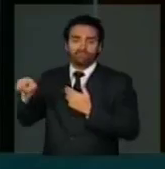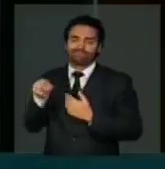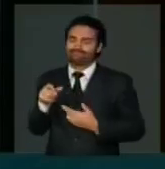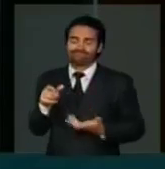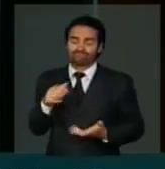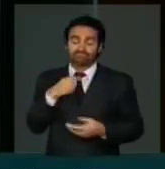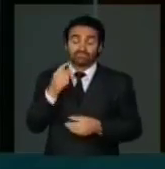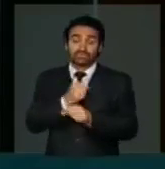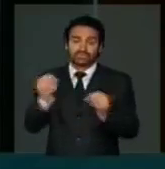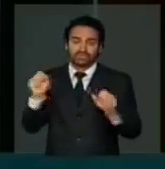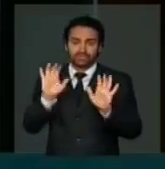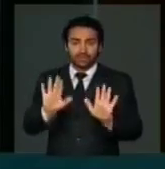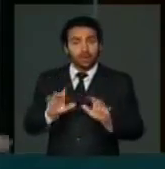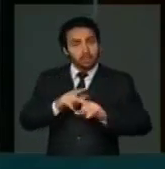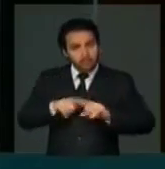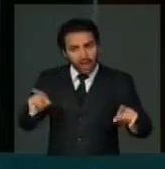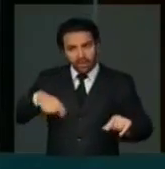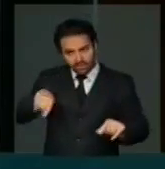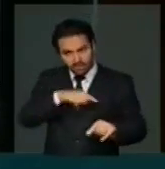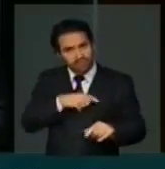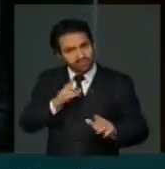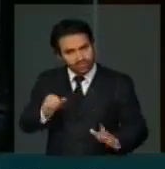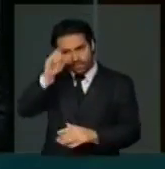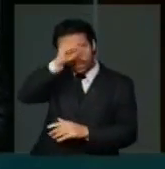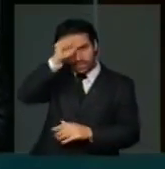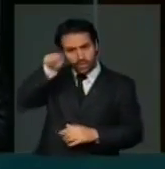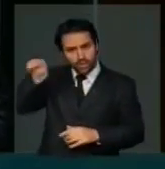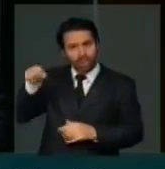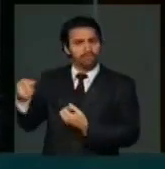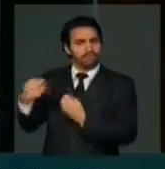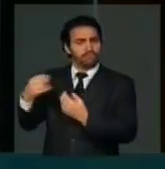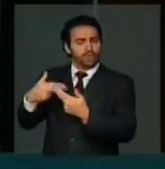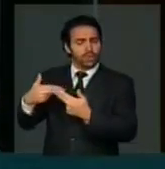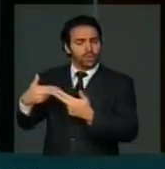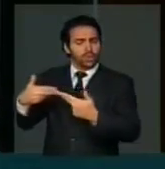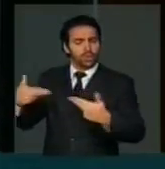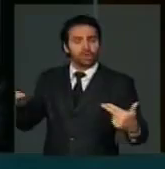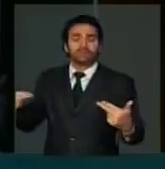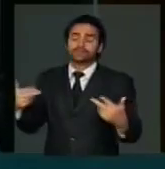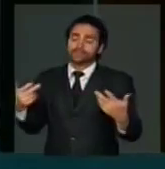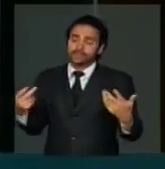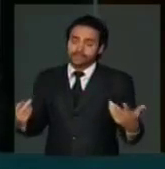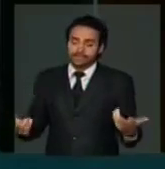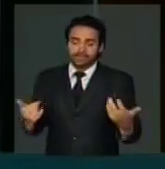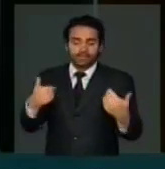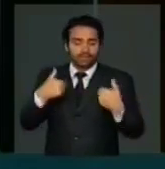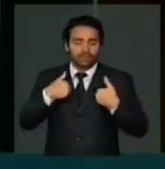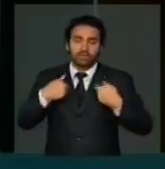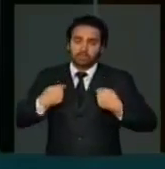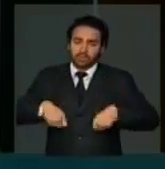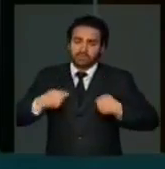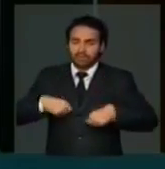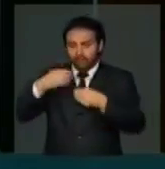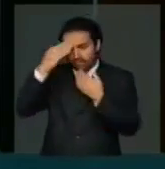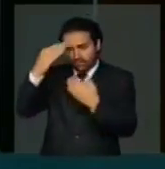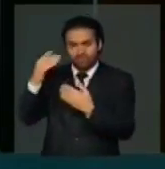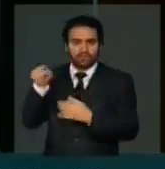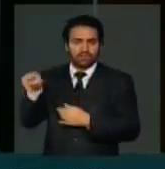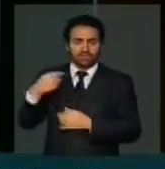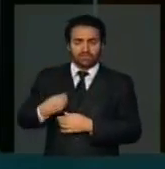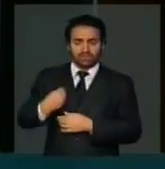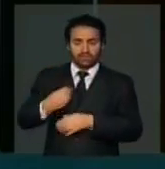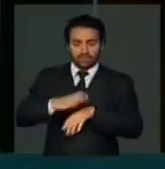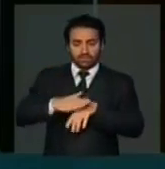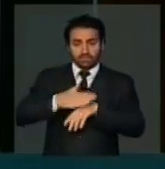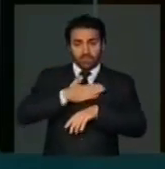que convivemos com ele, que aprendemos com ele e que devemos um pouco, como eu devo, da minha trajetória política a